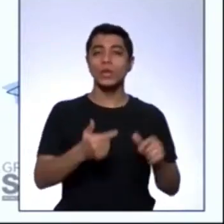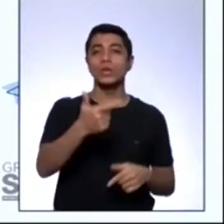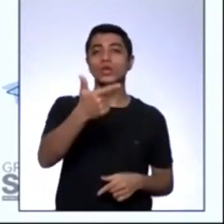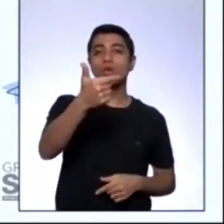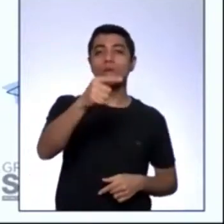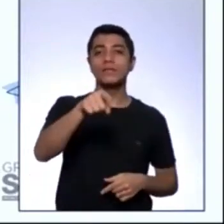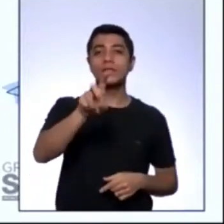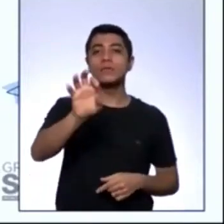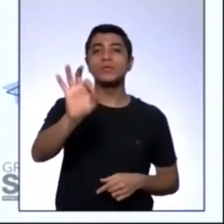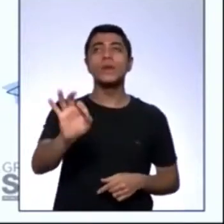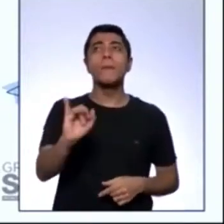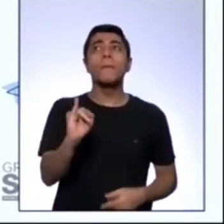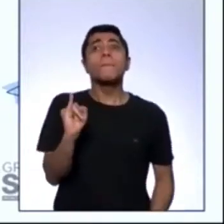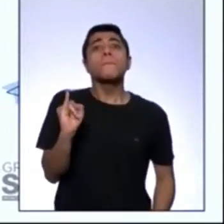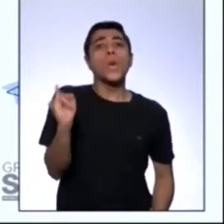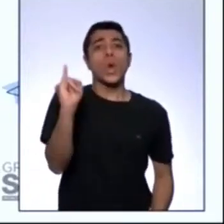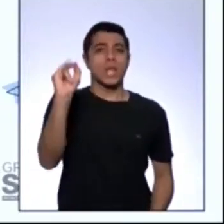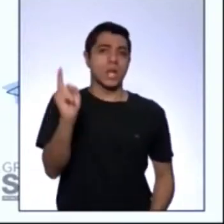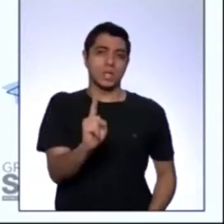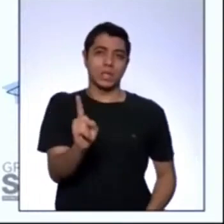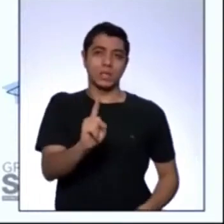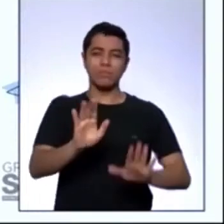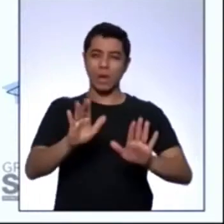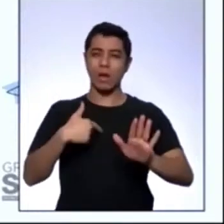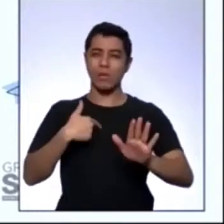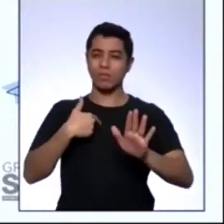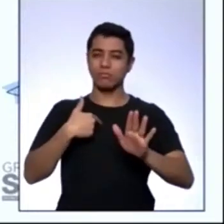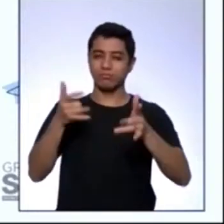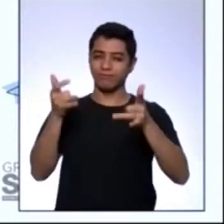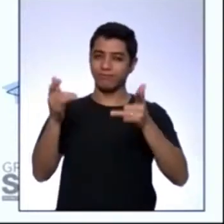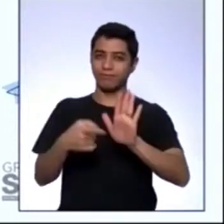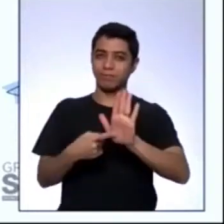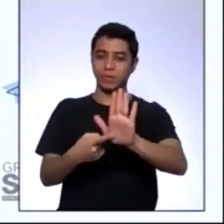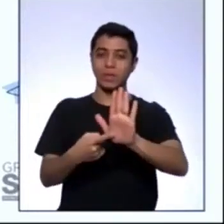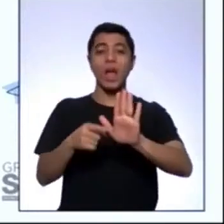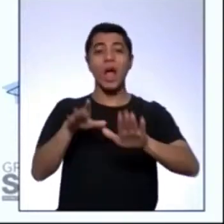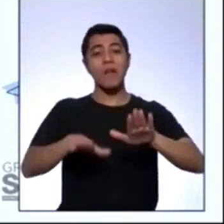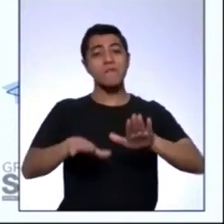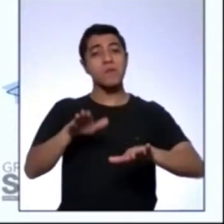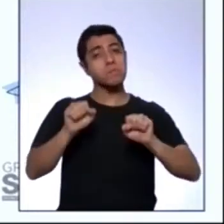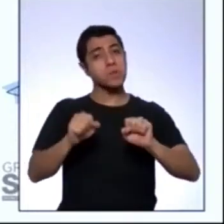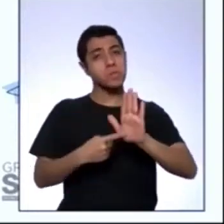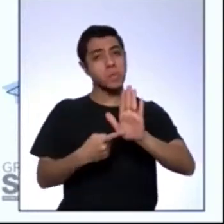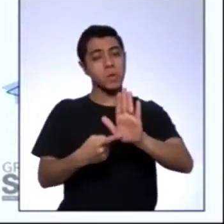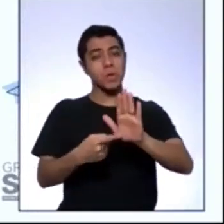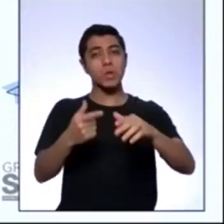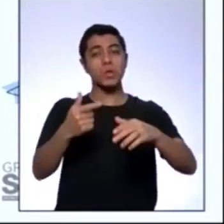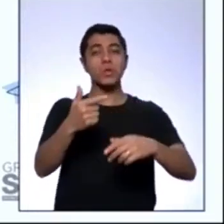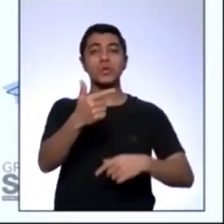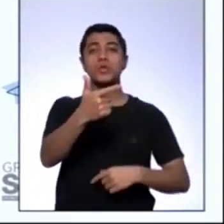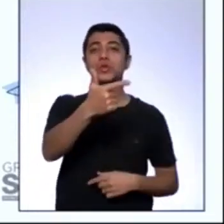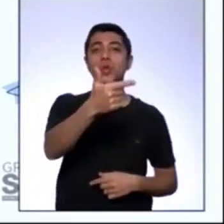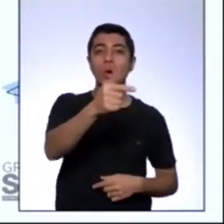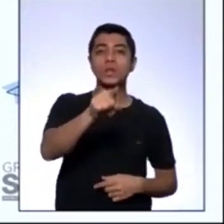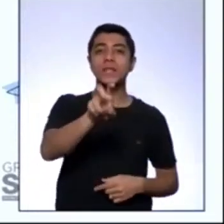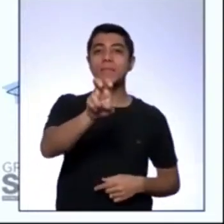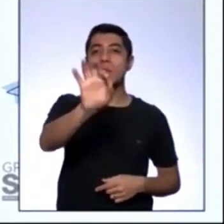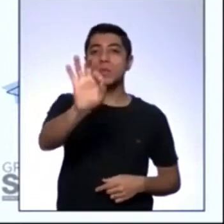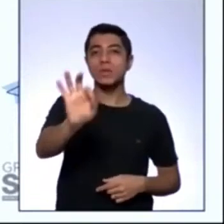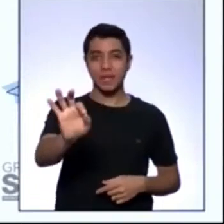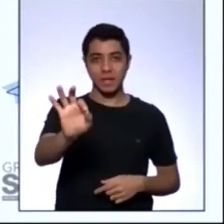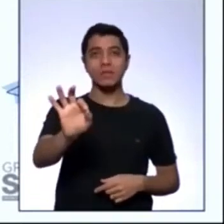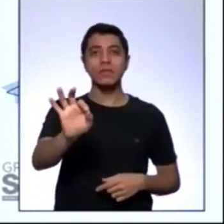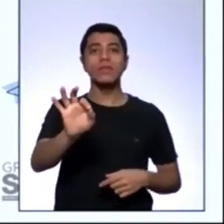importante mas eu vou deixar 12 e meio por cento de repente aparece você vai ter que dividir 12 e meio por cento